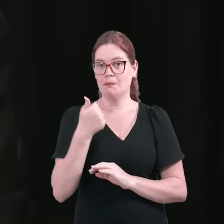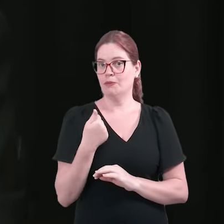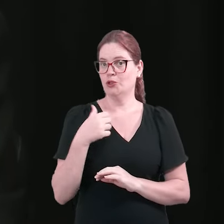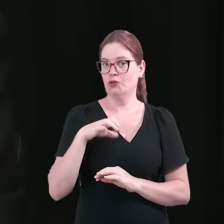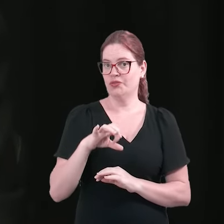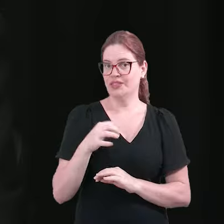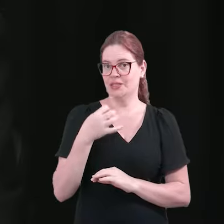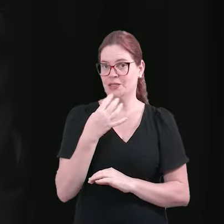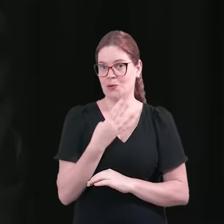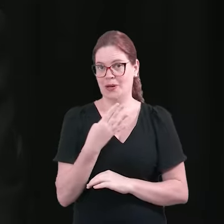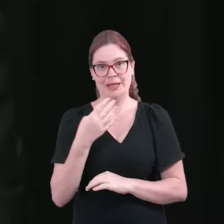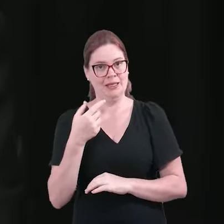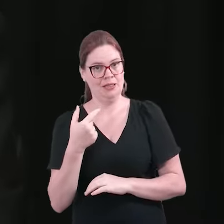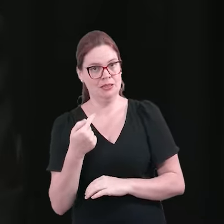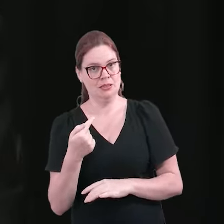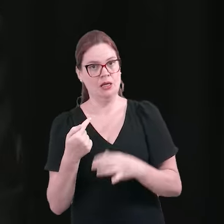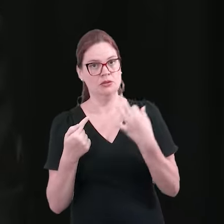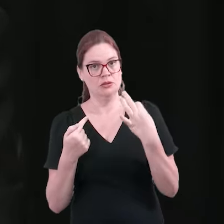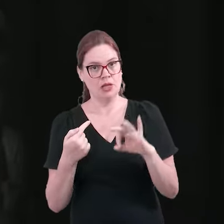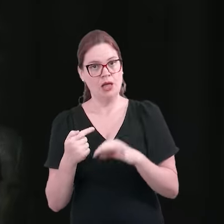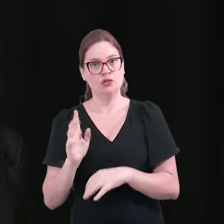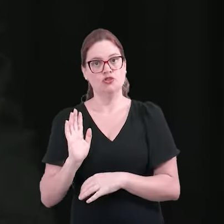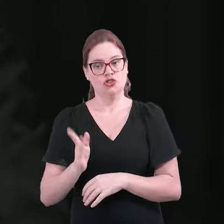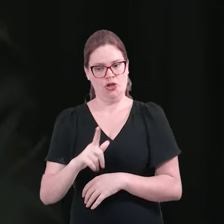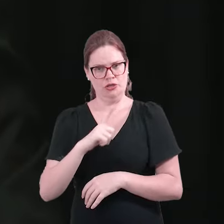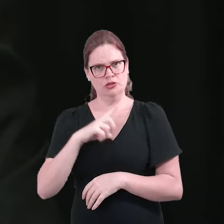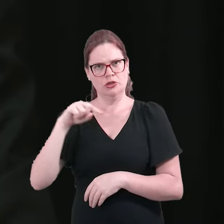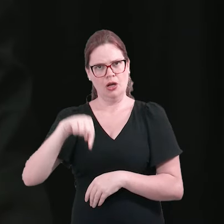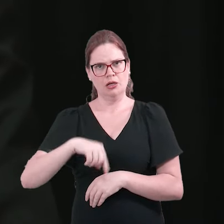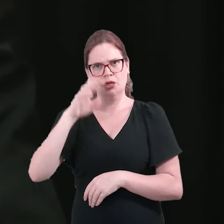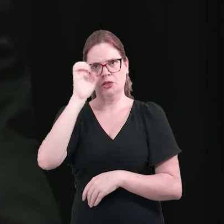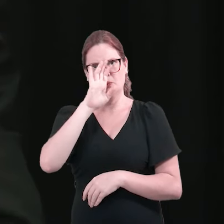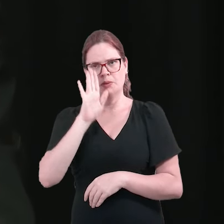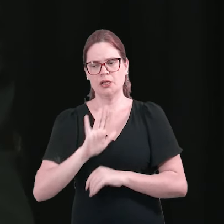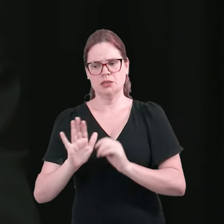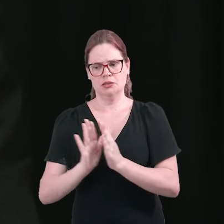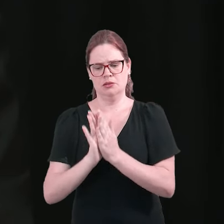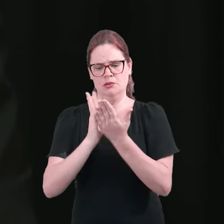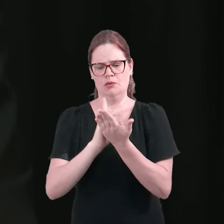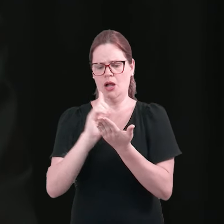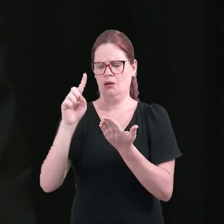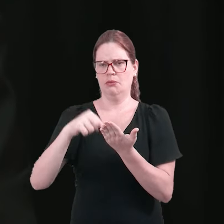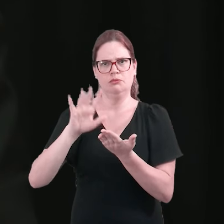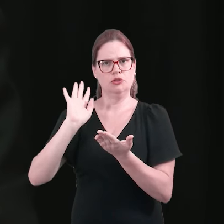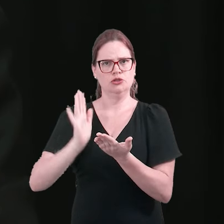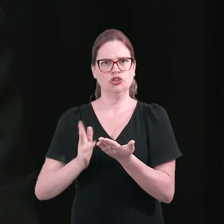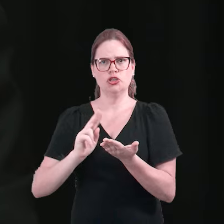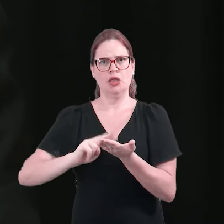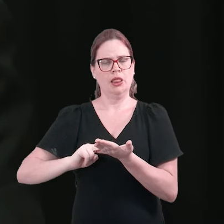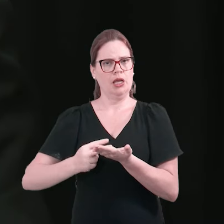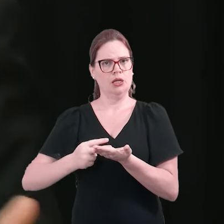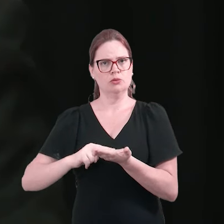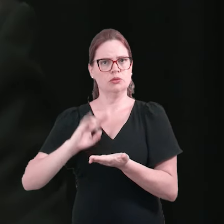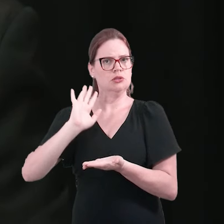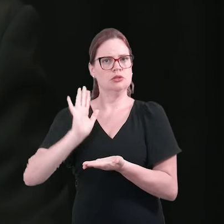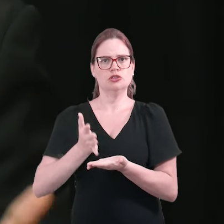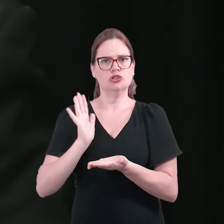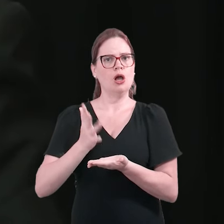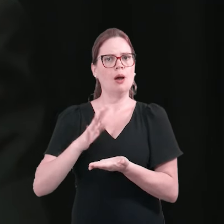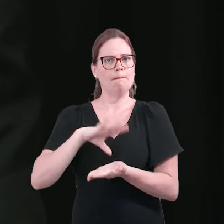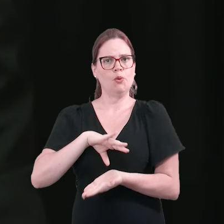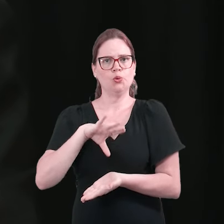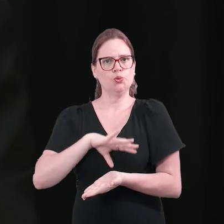pega a Bíblia, nós já tínhamos a Bíblia aqui no Brasil e em várias partes do mundo, a Bíblia como foi